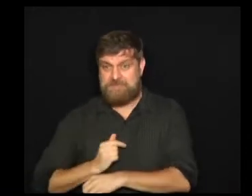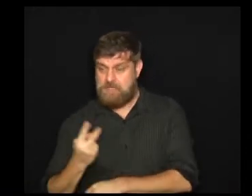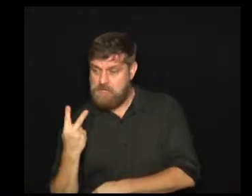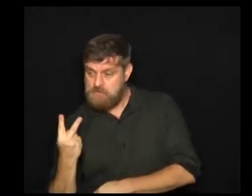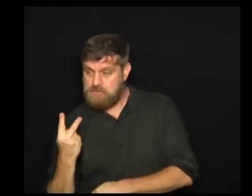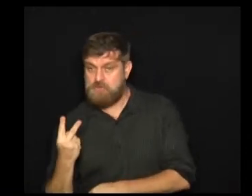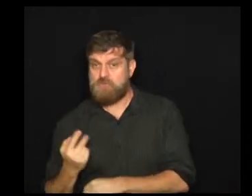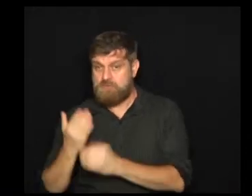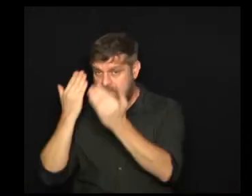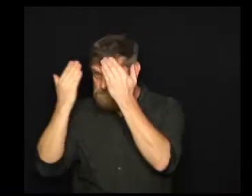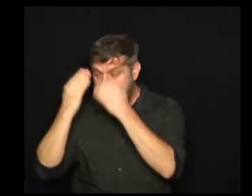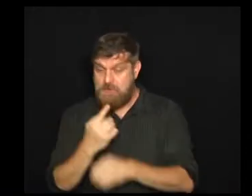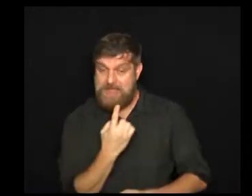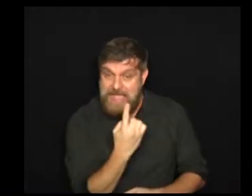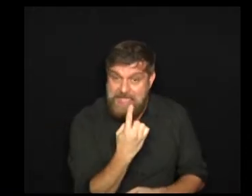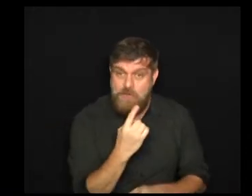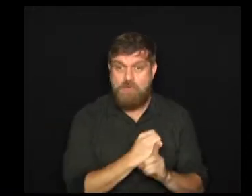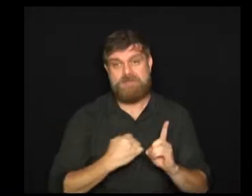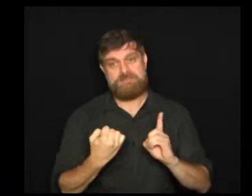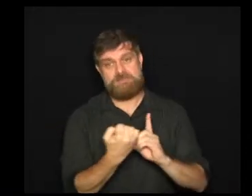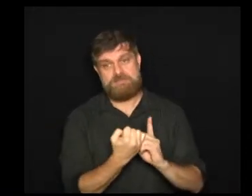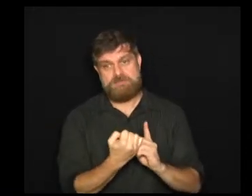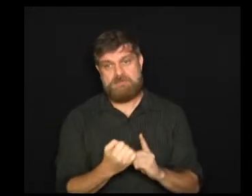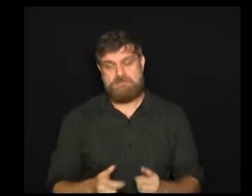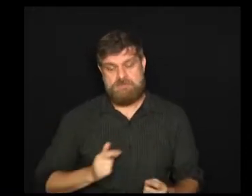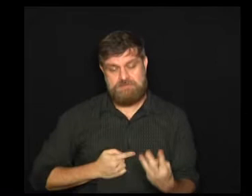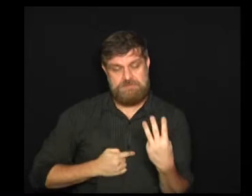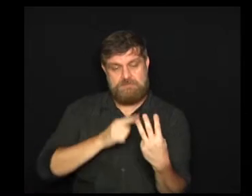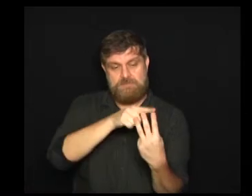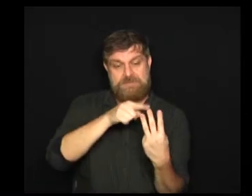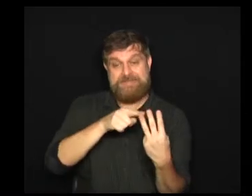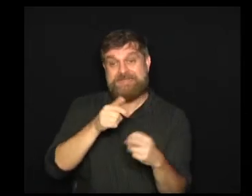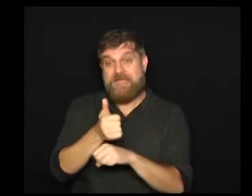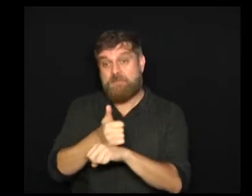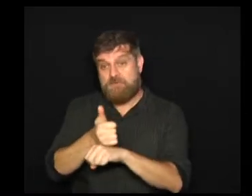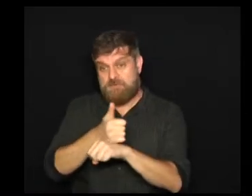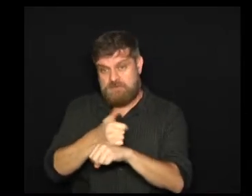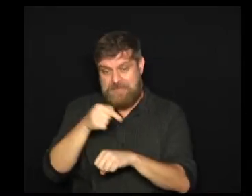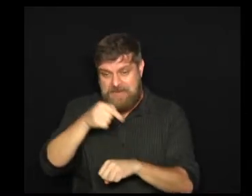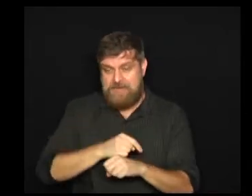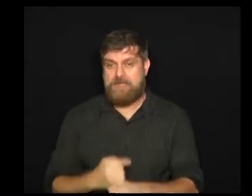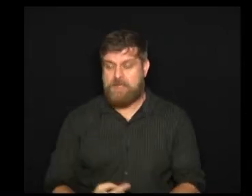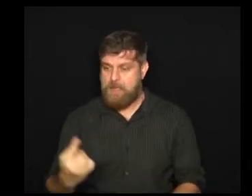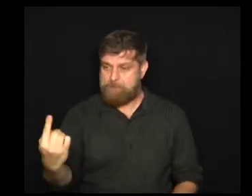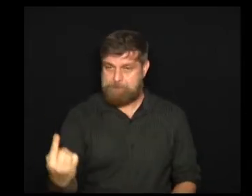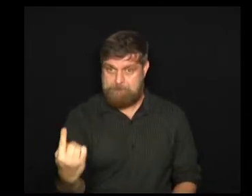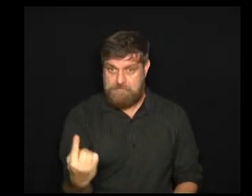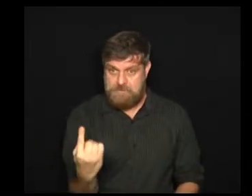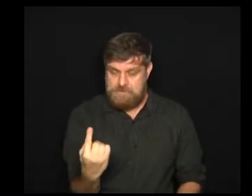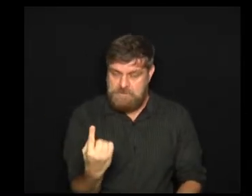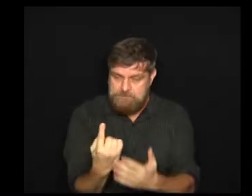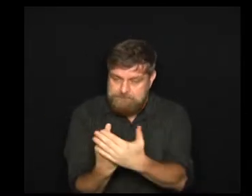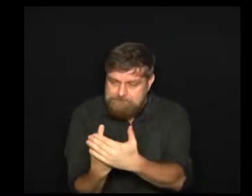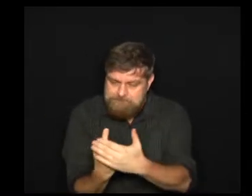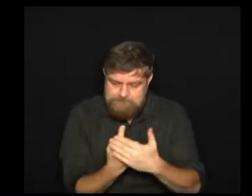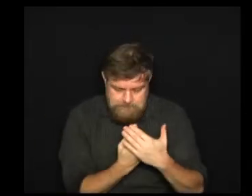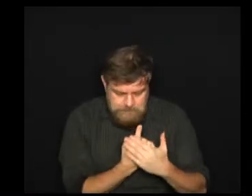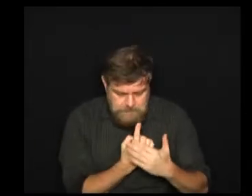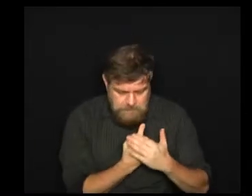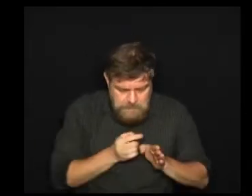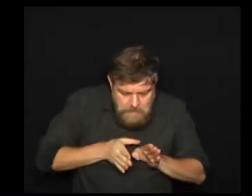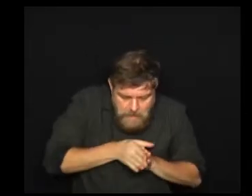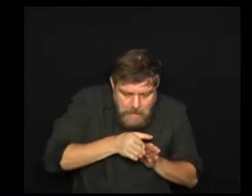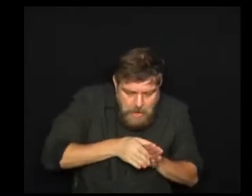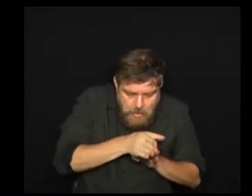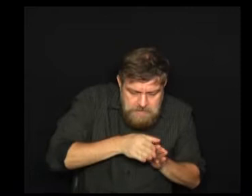que atendem e uma assistente social, né? Então, onde é feito todo o acolhimento, é feito as orientações,